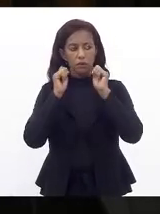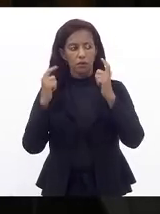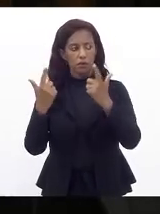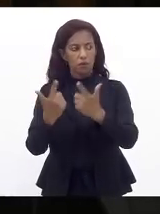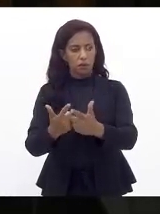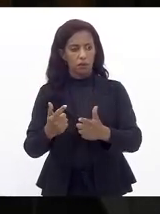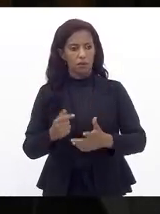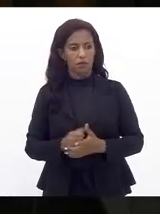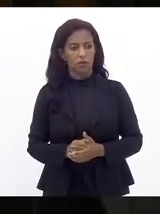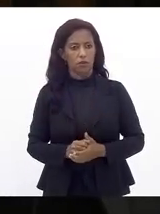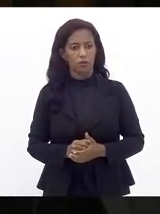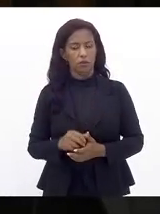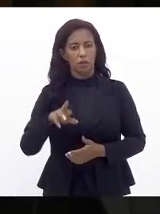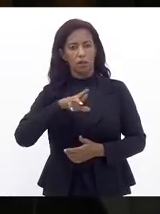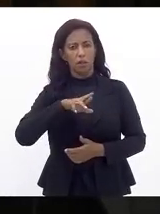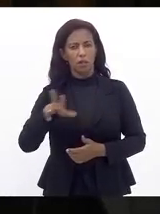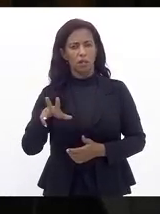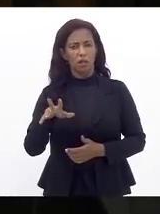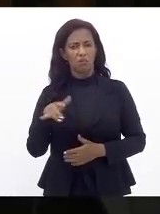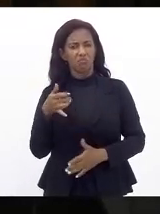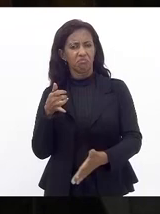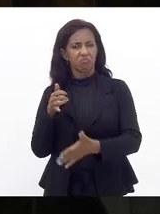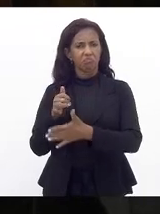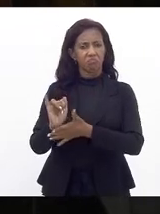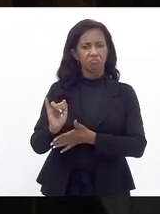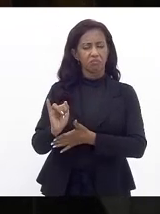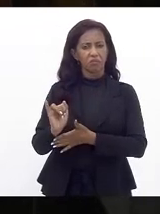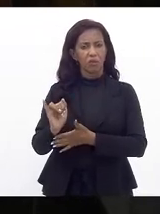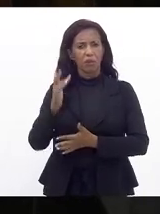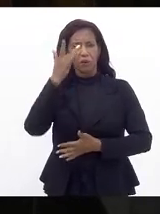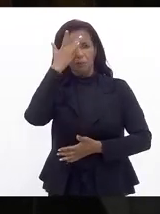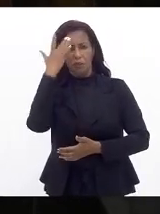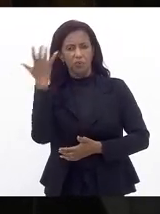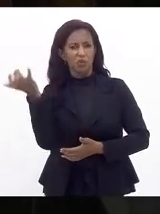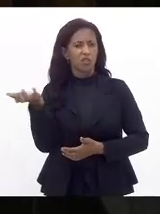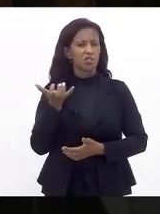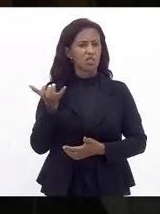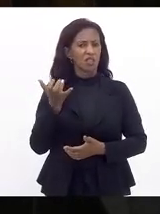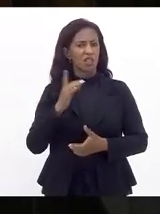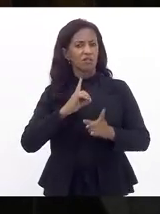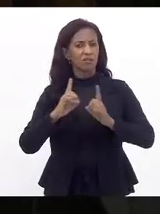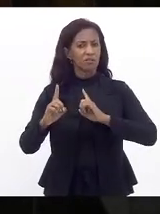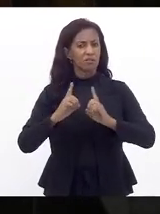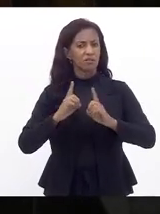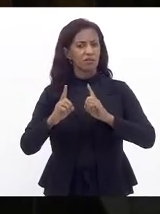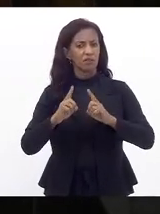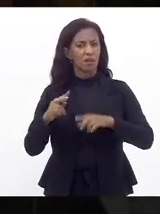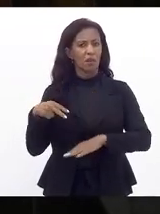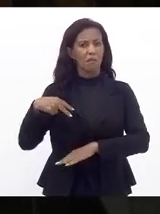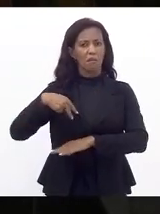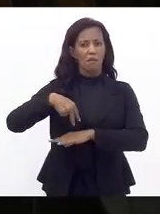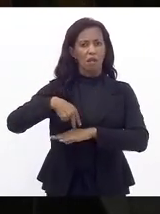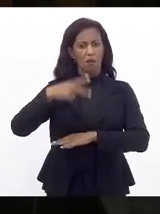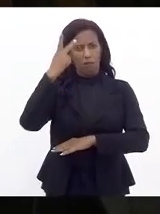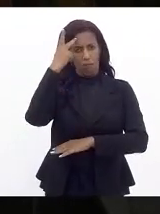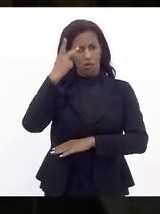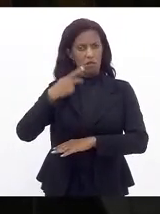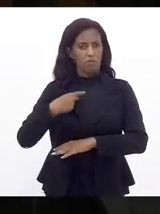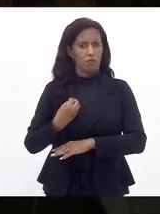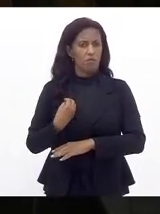Legislativa. Não se deixe enganar por aqueles que querem fazer dessa discussão um palanque para si